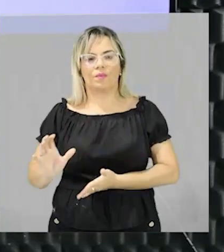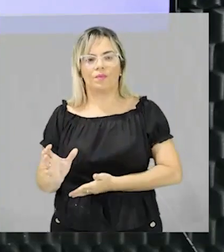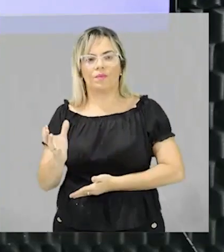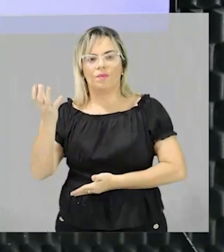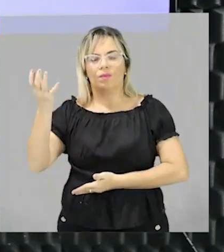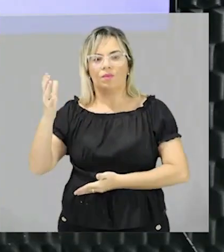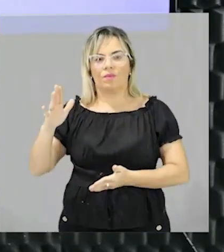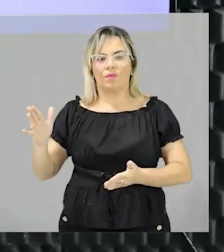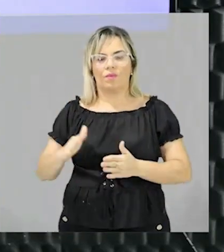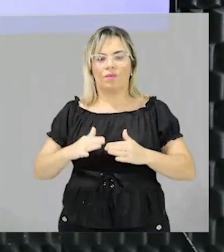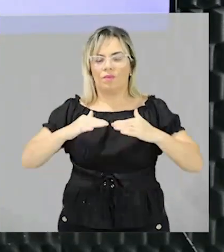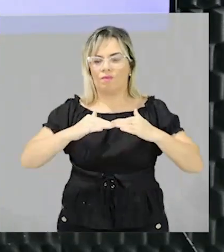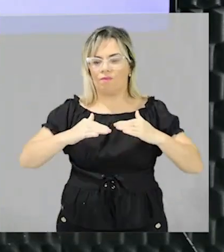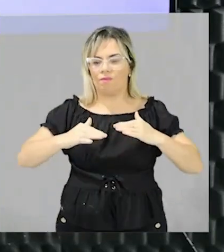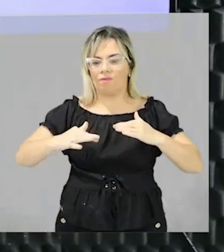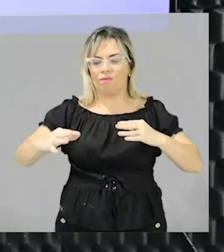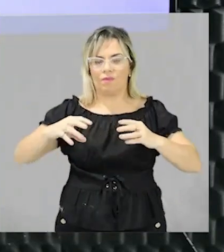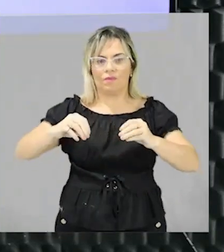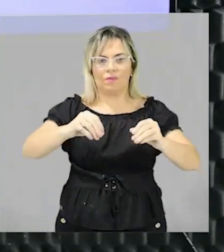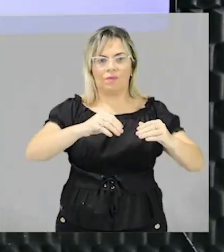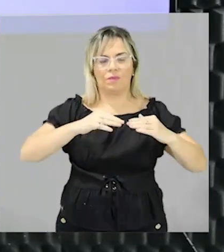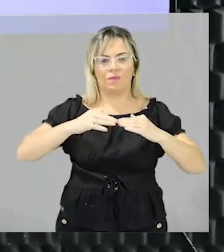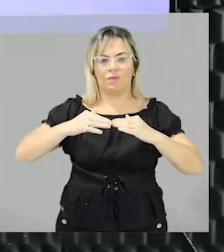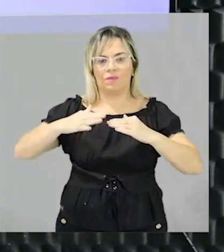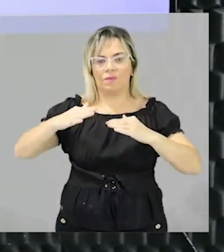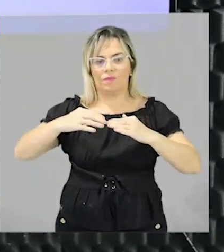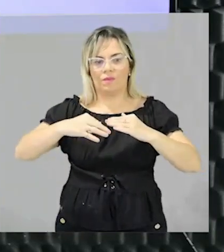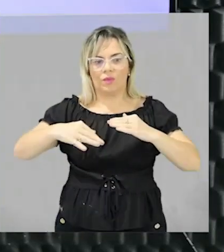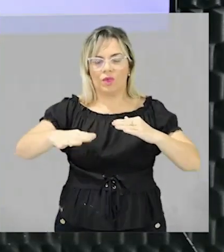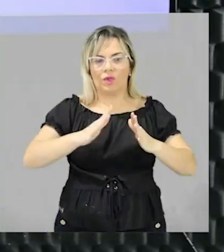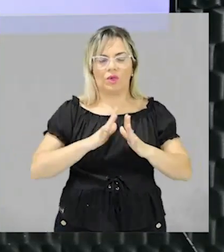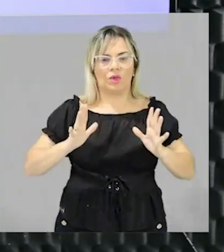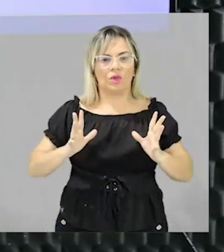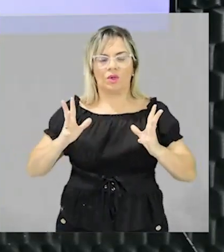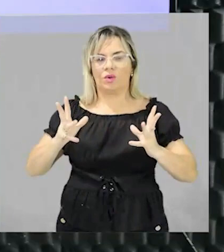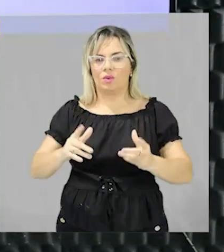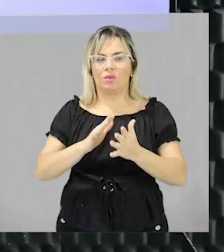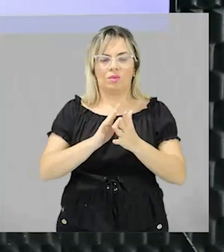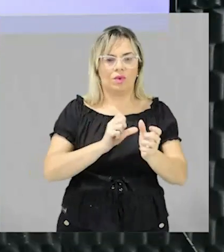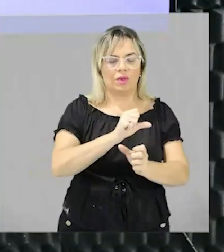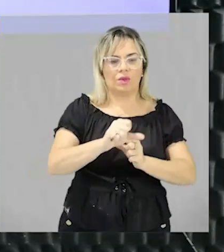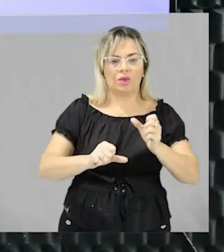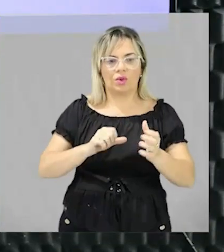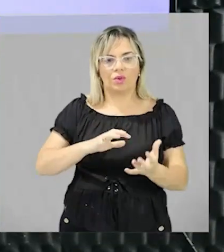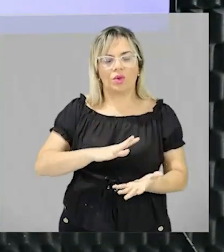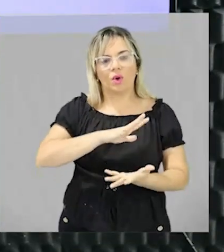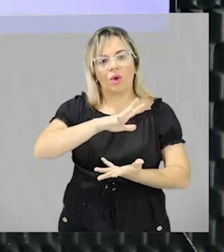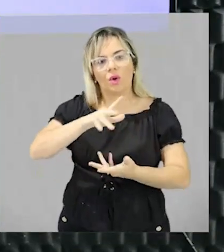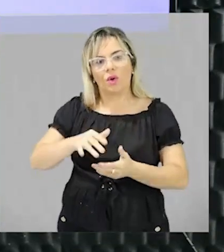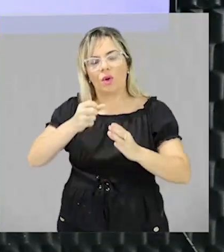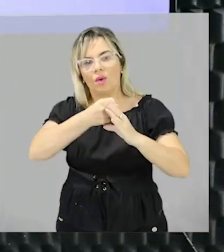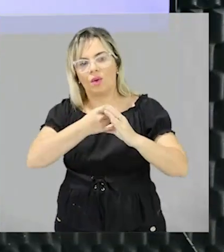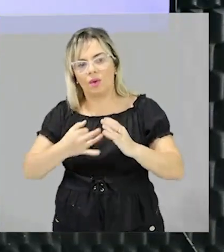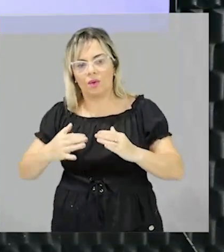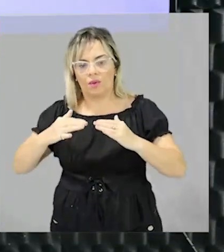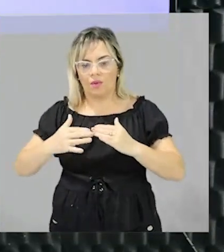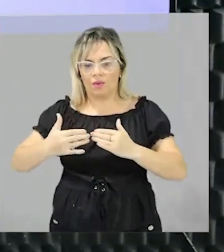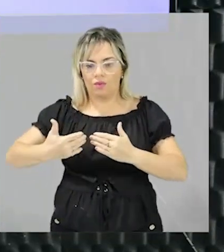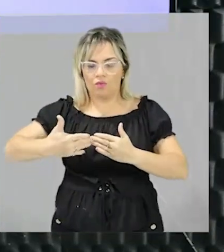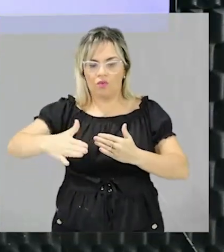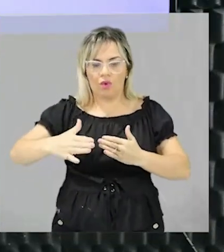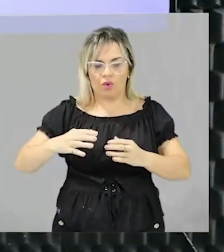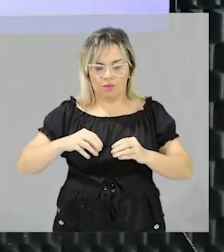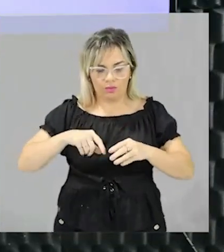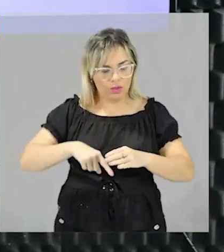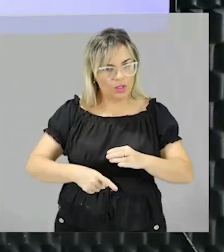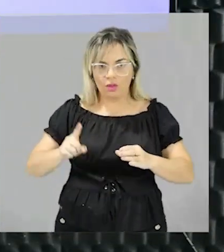Na superfície terrestre. Todos os eventos que transformam o nosso planeta a partir da superfície, eles